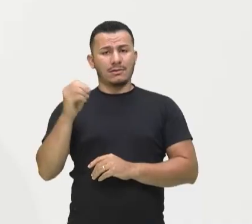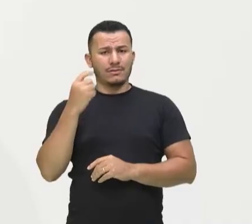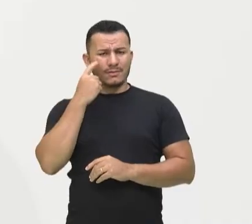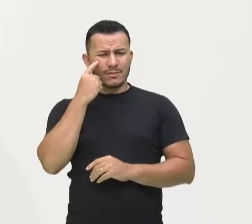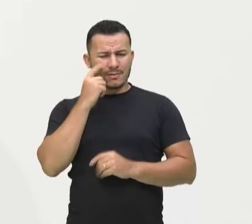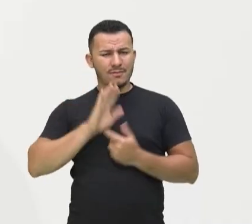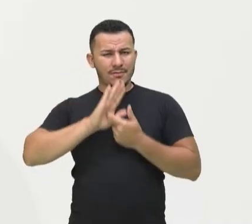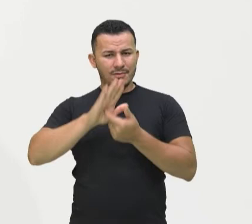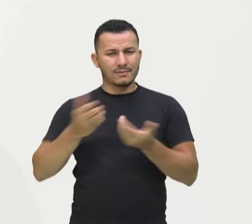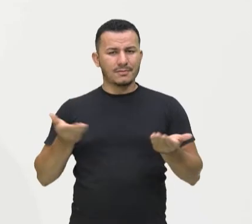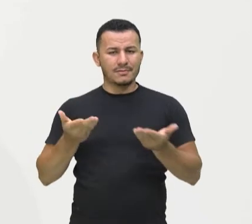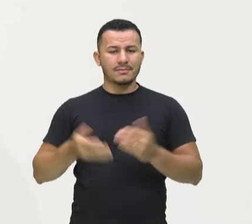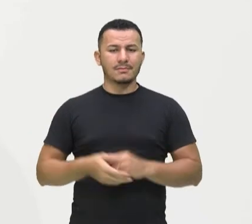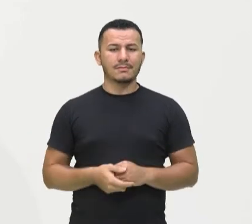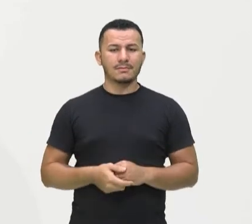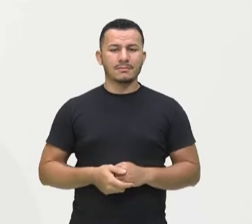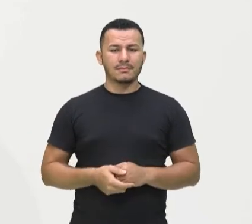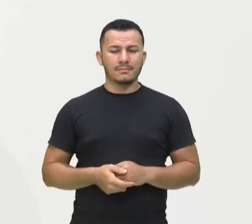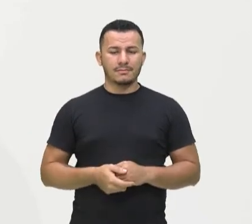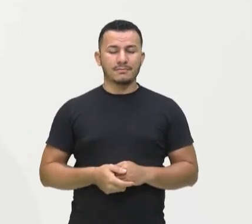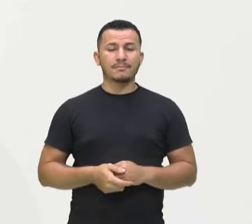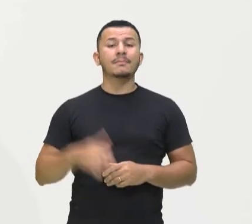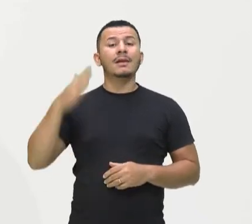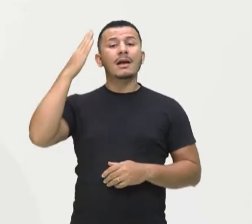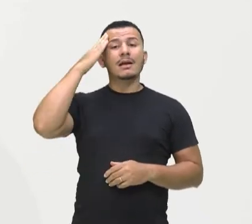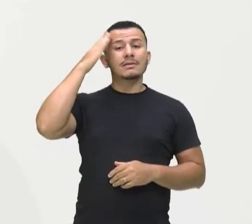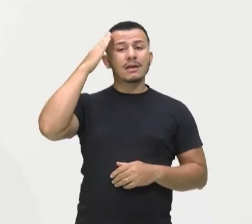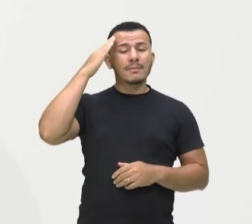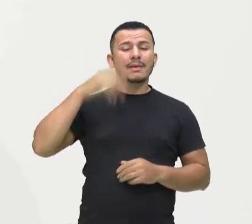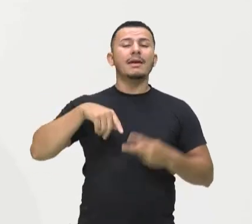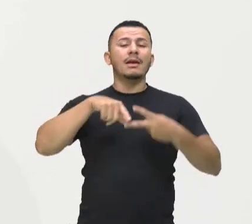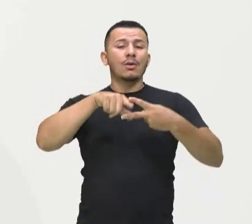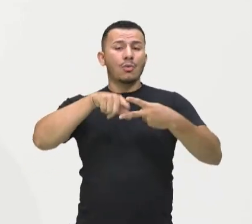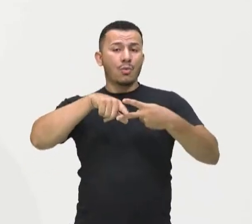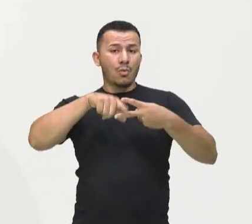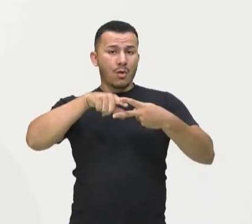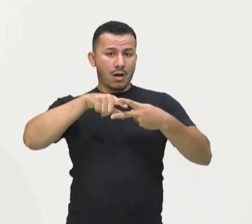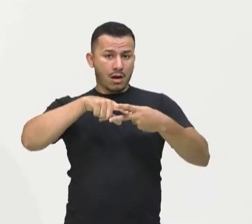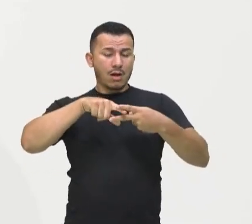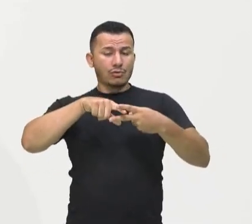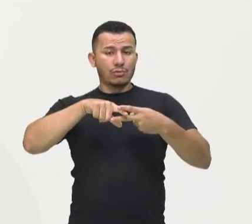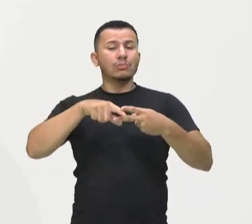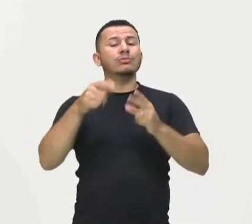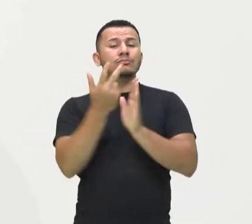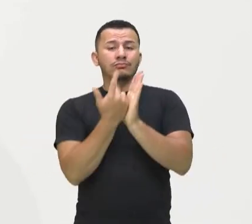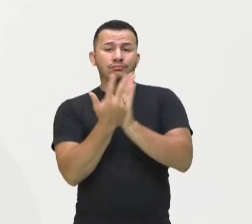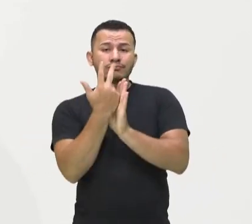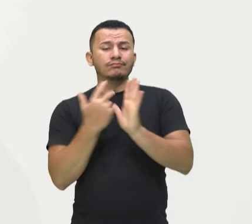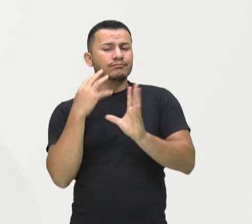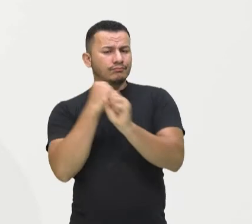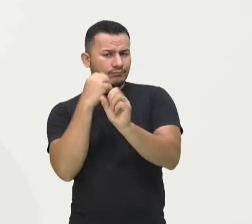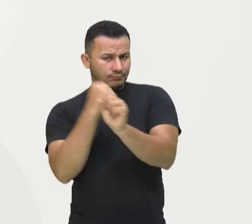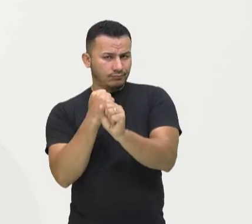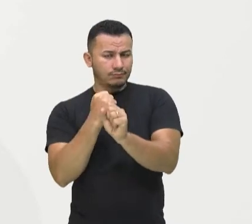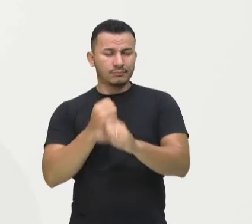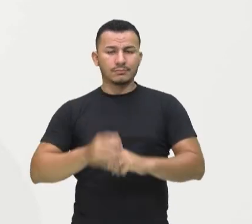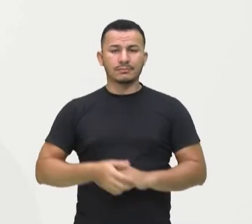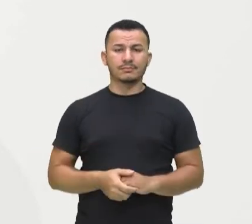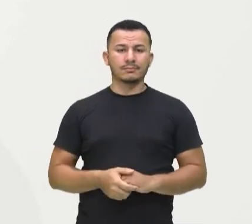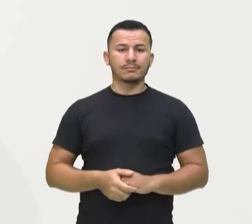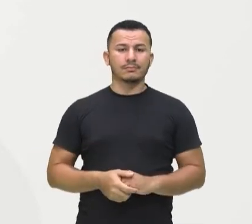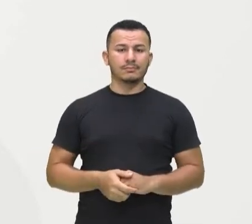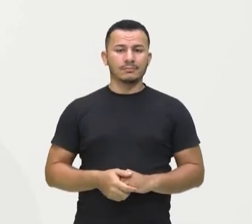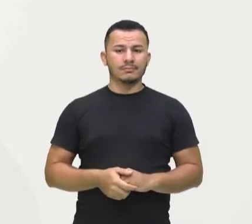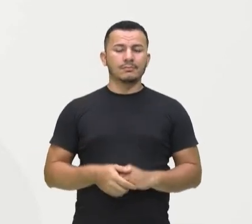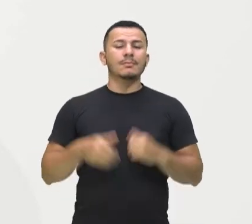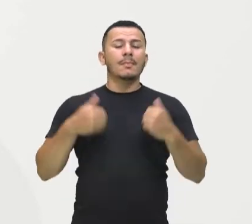alguns exemplos. Determine a medida do ângulo externo de um decágono. Bom, o que a gente sabe agora já sobre